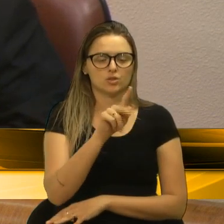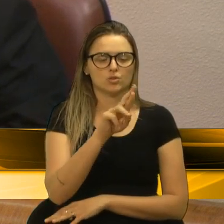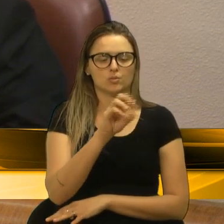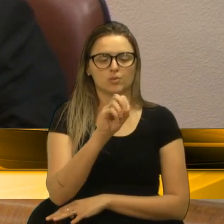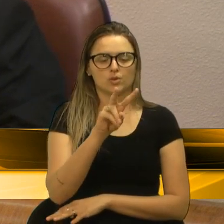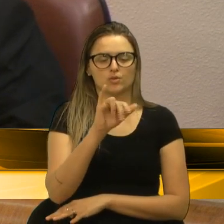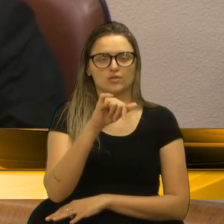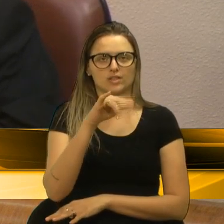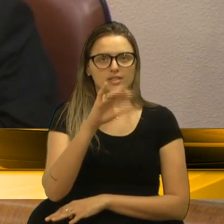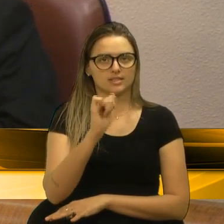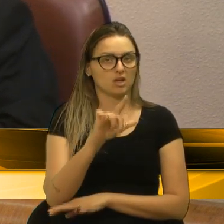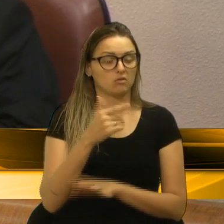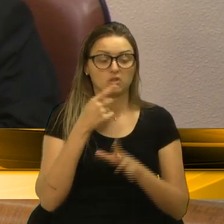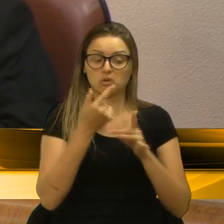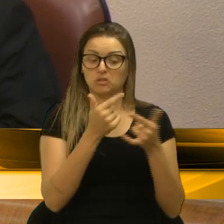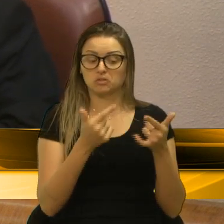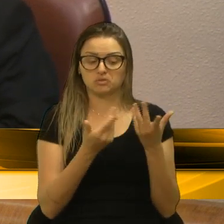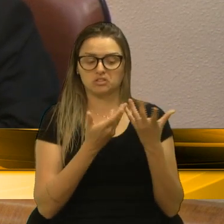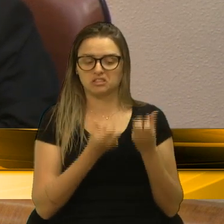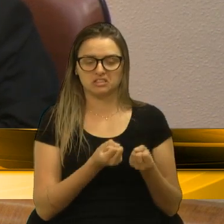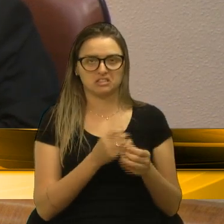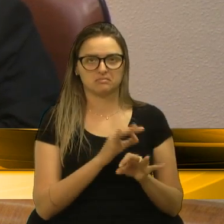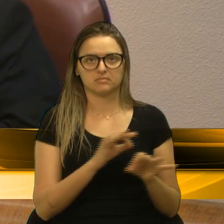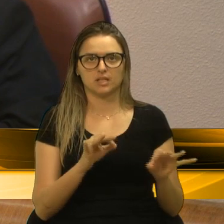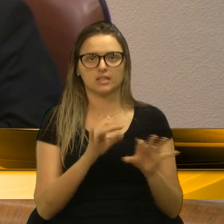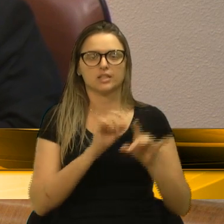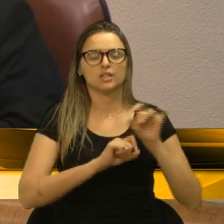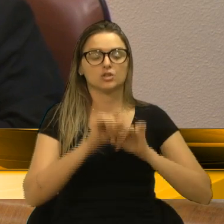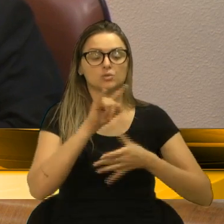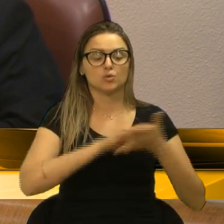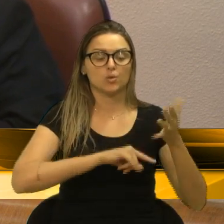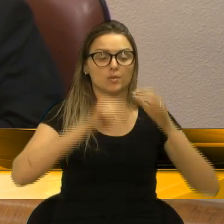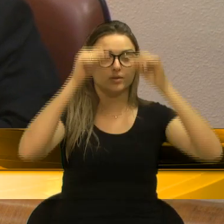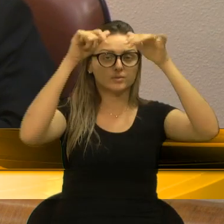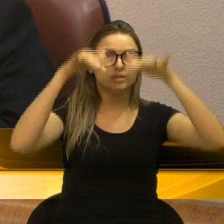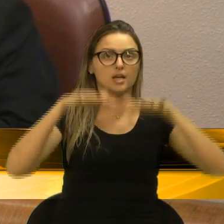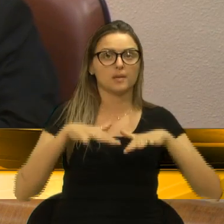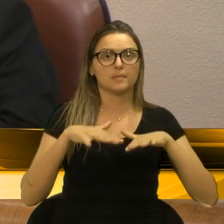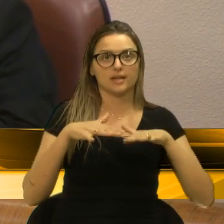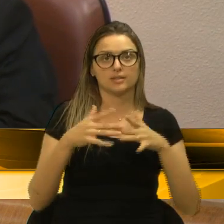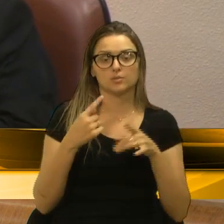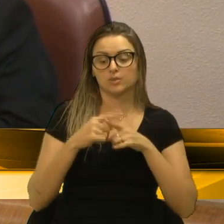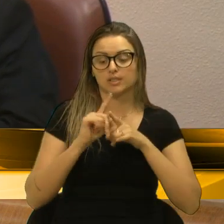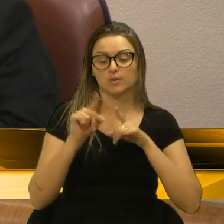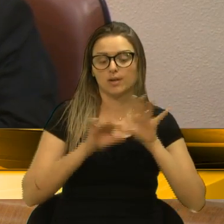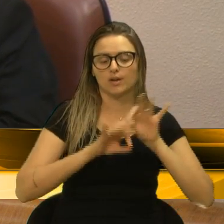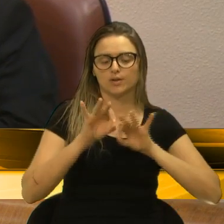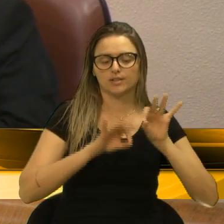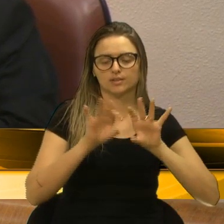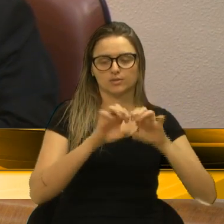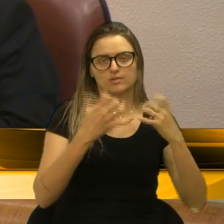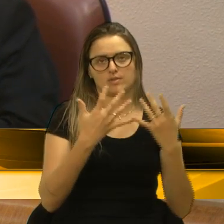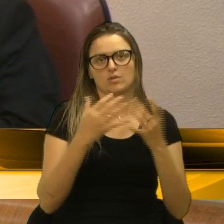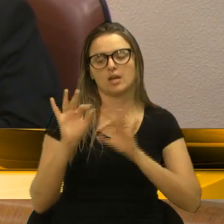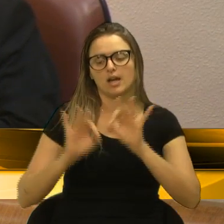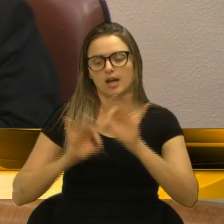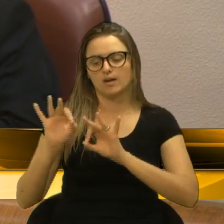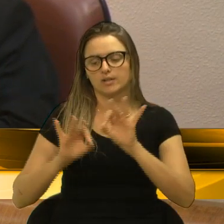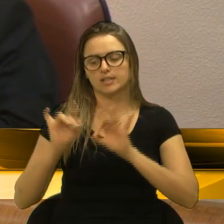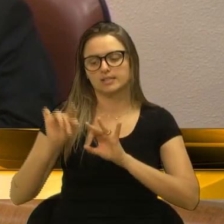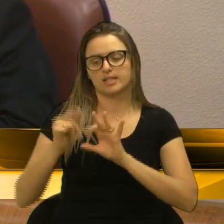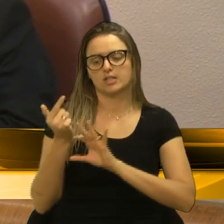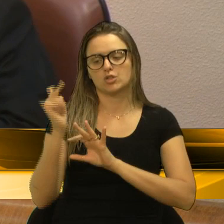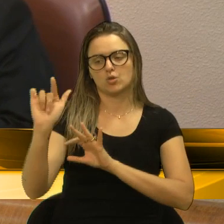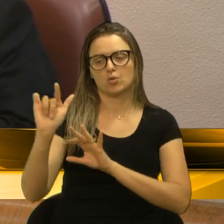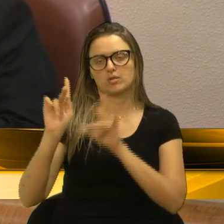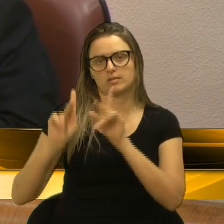recebido o indeferimento da bênção da Praça Dante Alighieri, pois não era o organizador do evento, que a organização fica a critério de outra